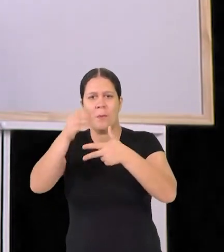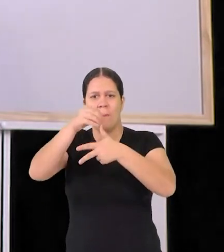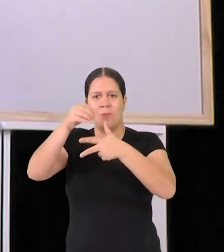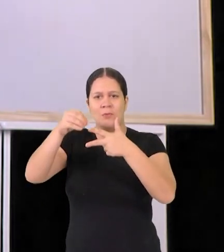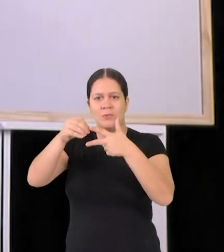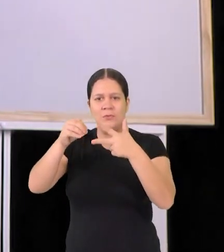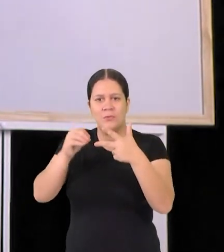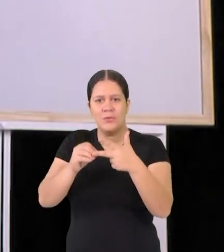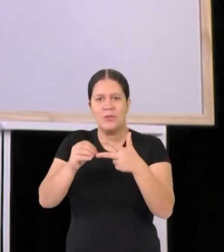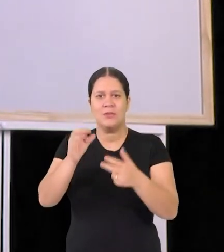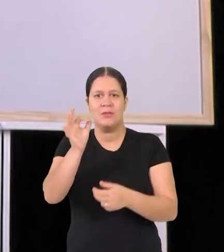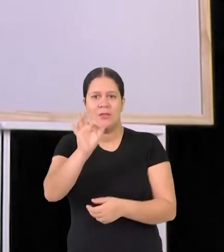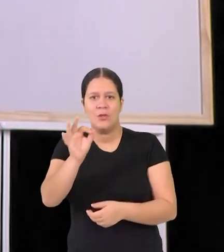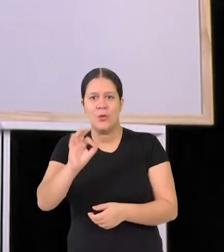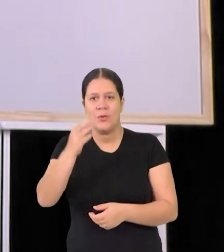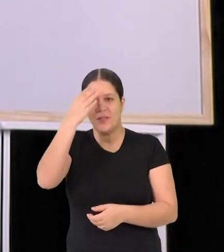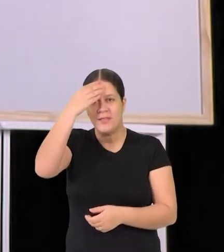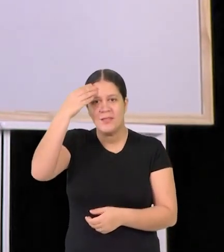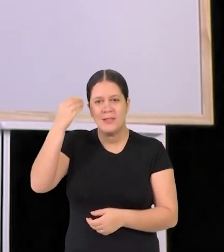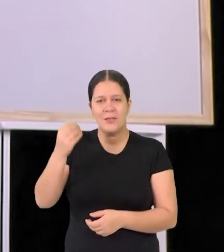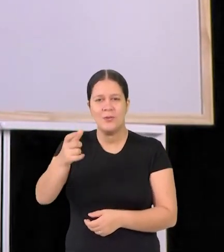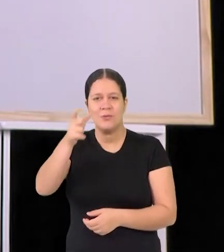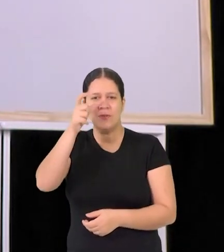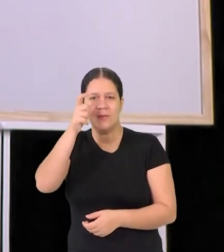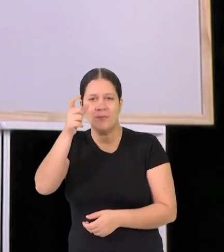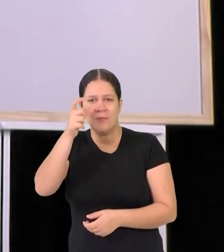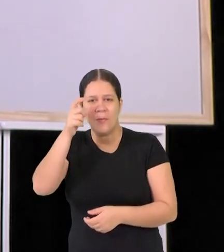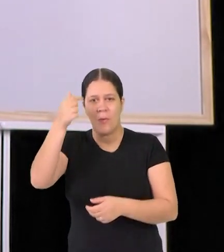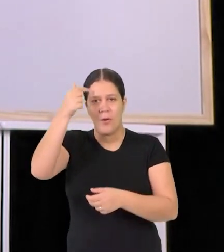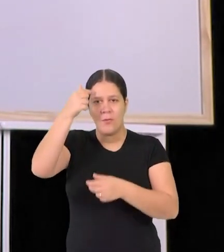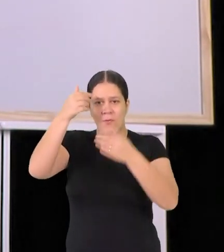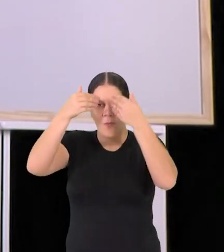Enem. Não esquece não, vice, fica de olho aí e fica com a